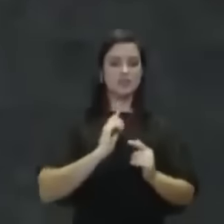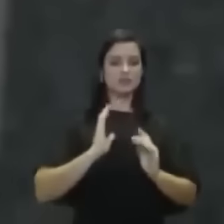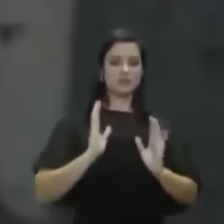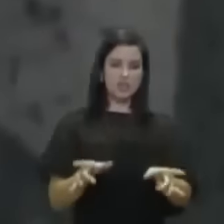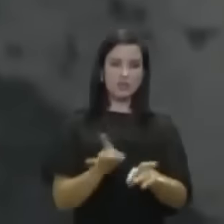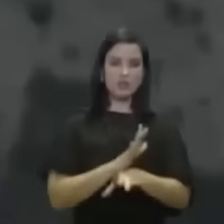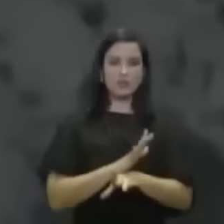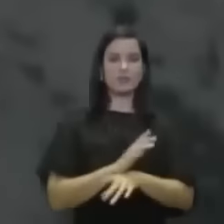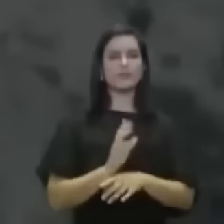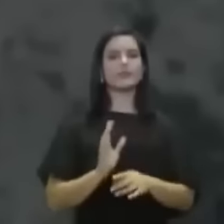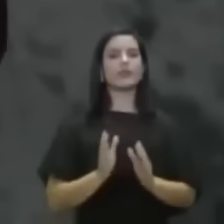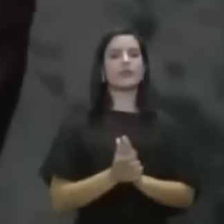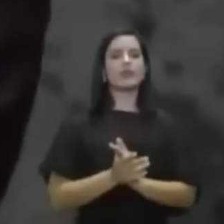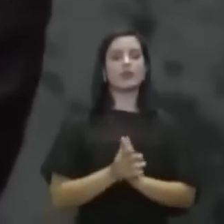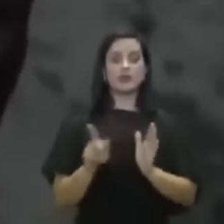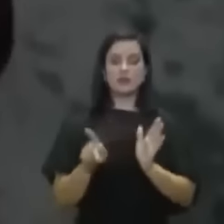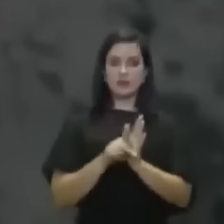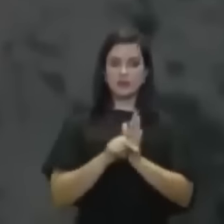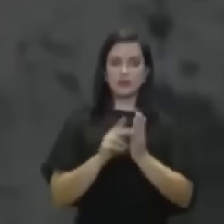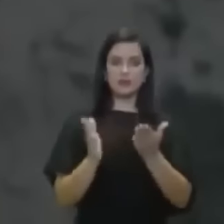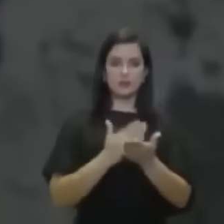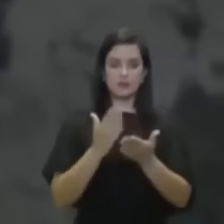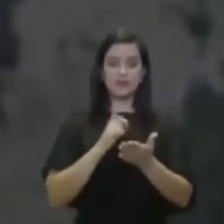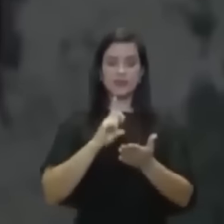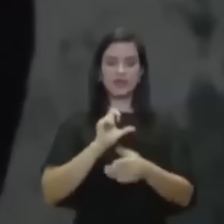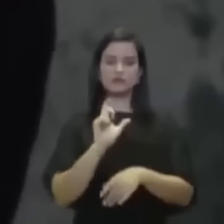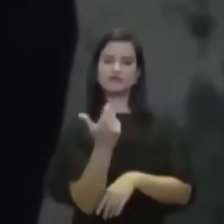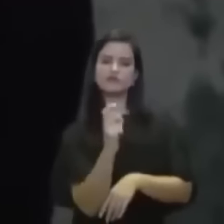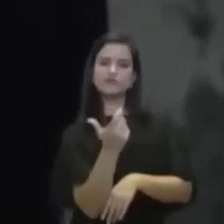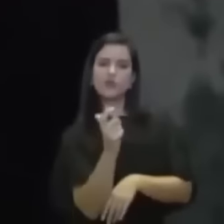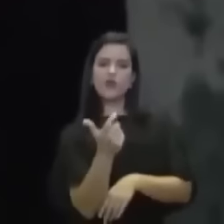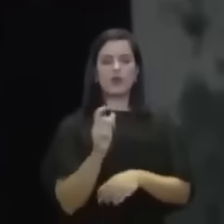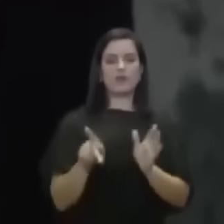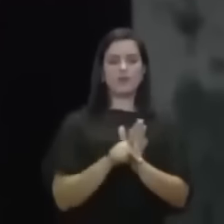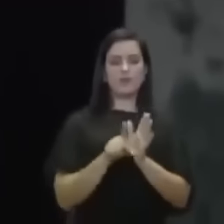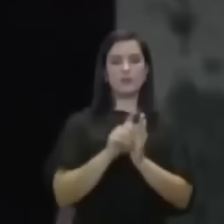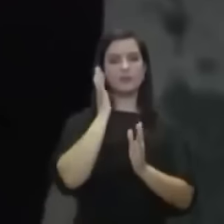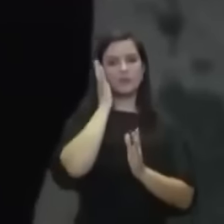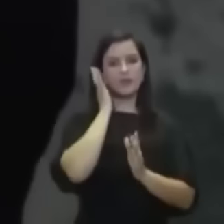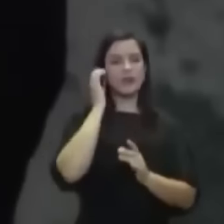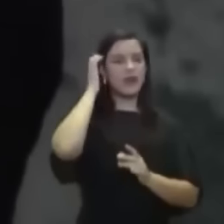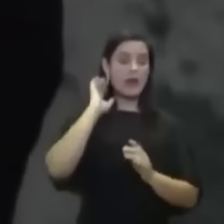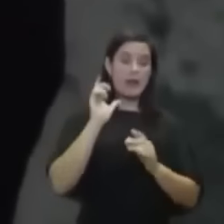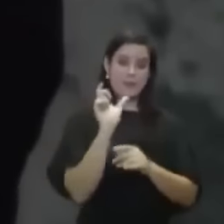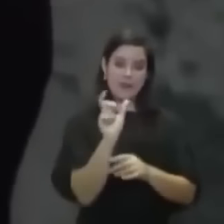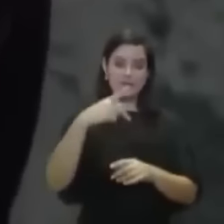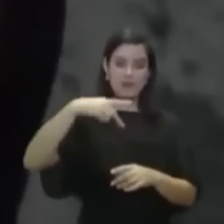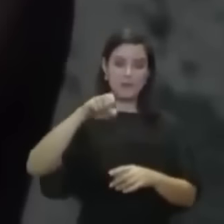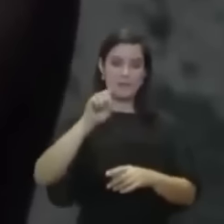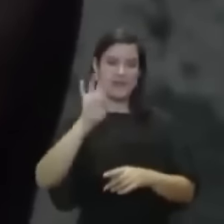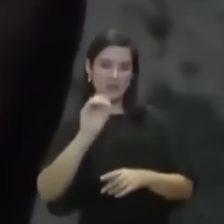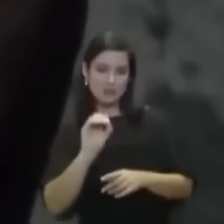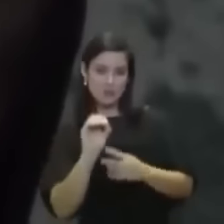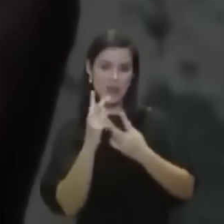espécie de trocadilho entre a palavra Pedro e a palavra pedra. Pedro significa, no grego, é Petros, e